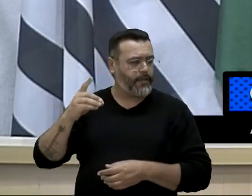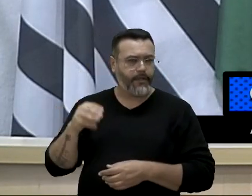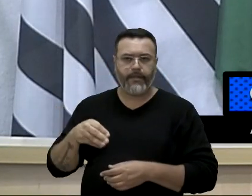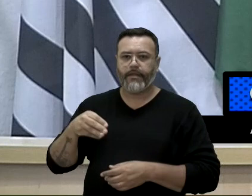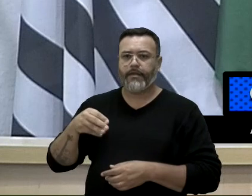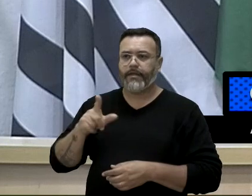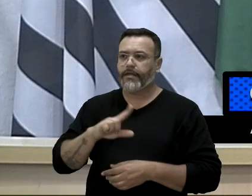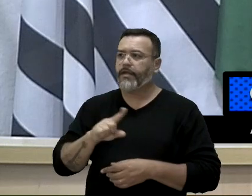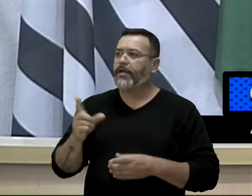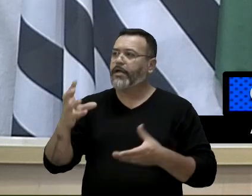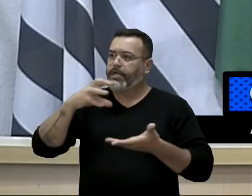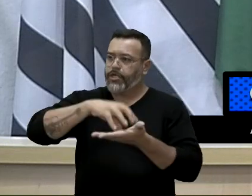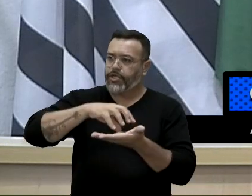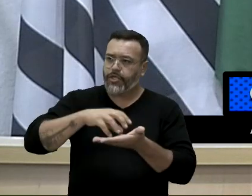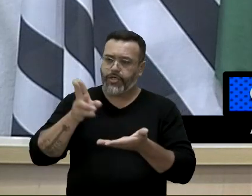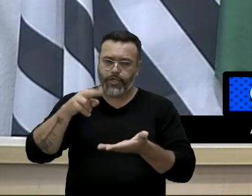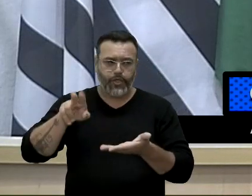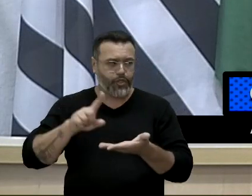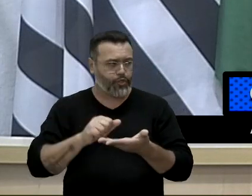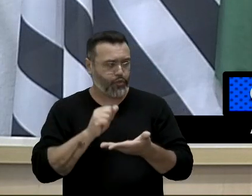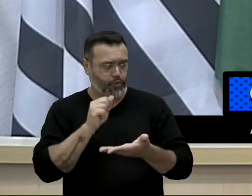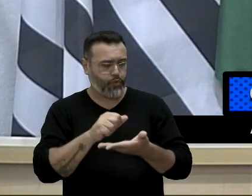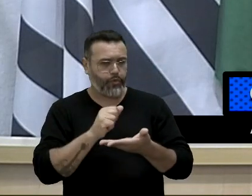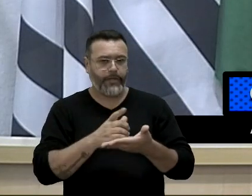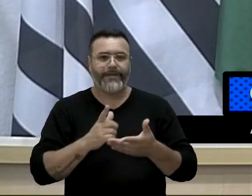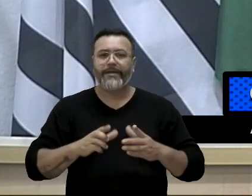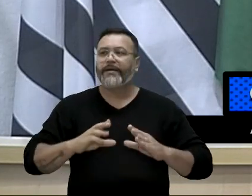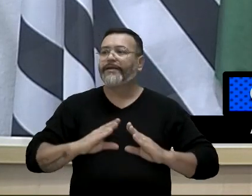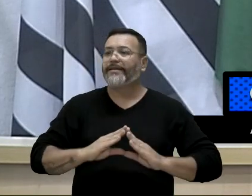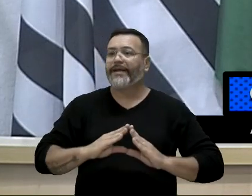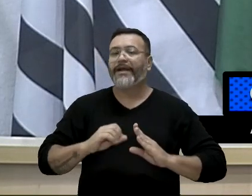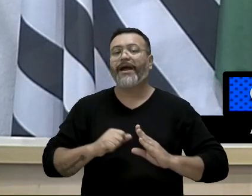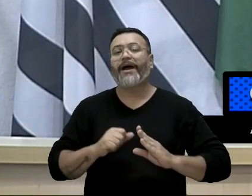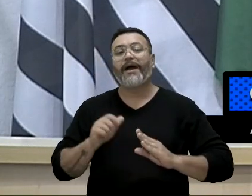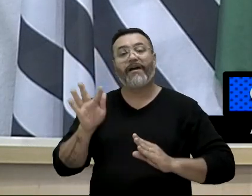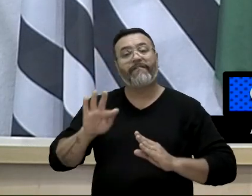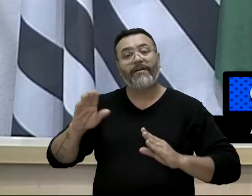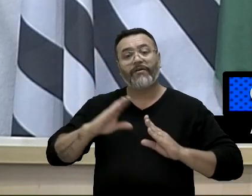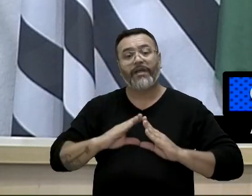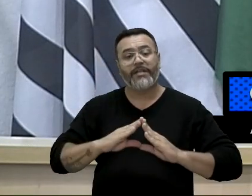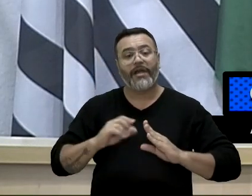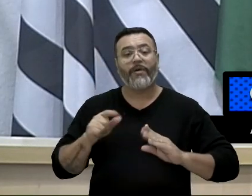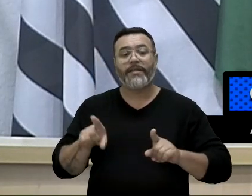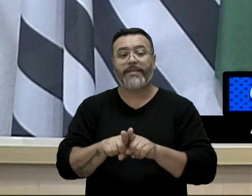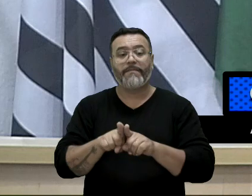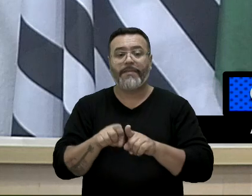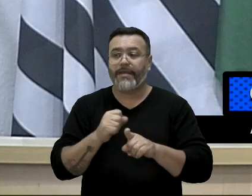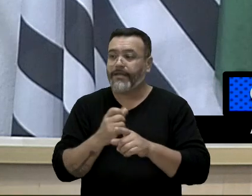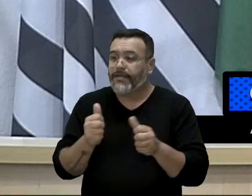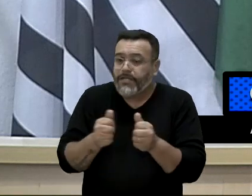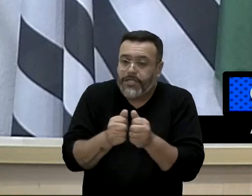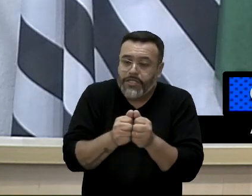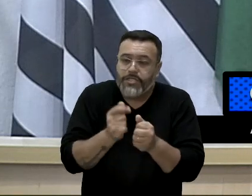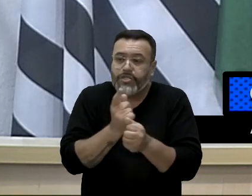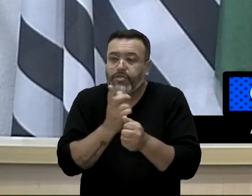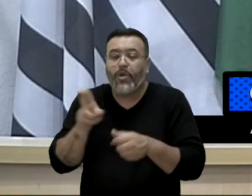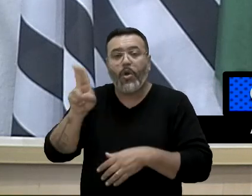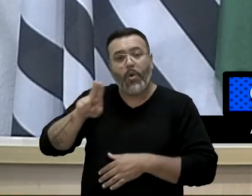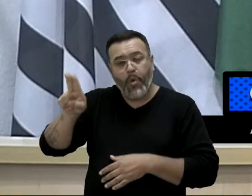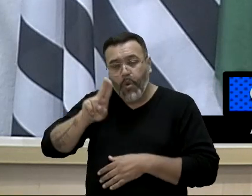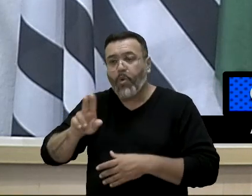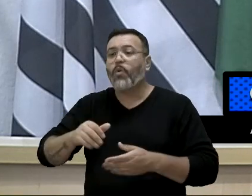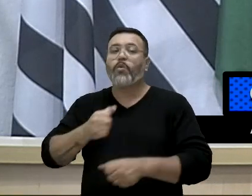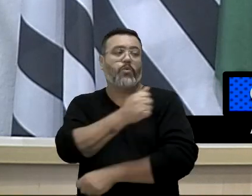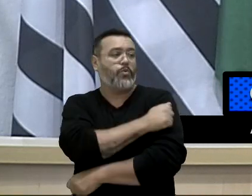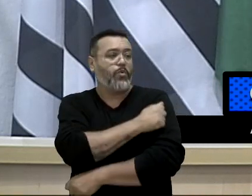da psicologia, e também da Anhanguera, que eu sinto falta da Anhanguera junto, para que a gente possa usar os nossos alunos como